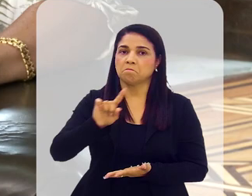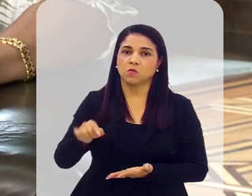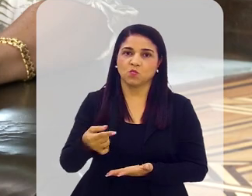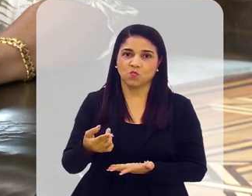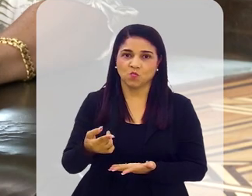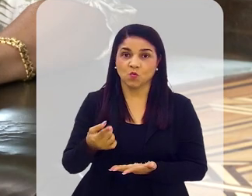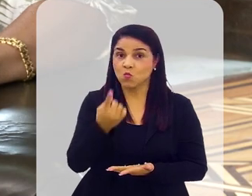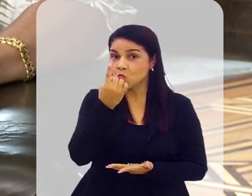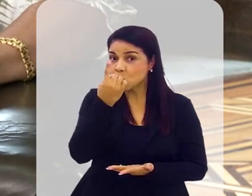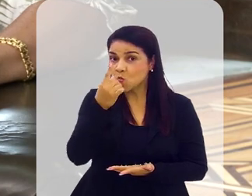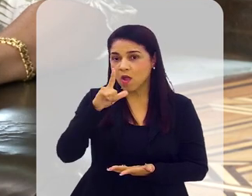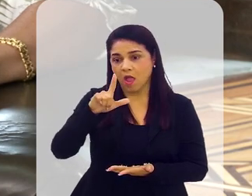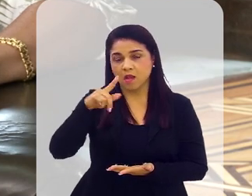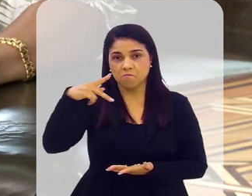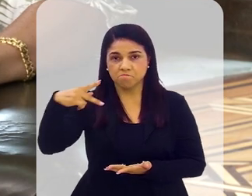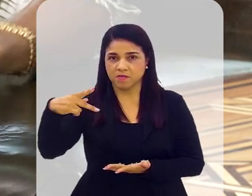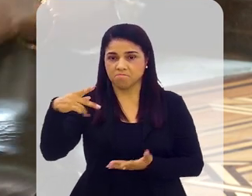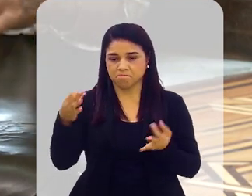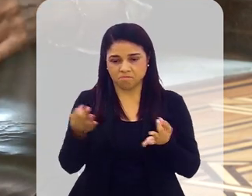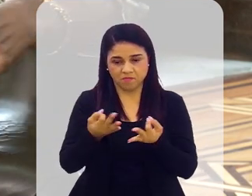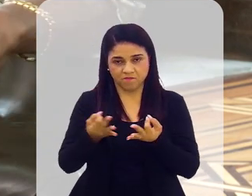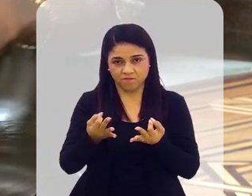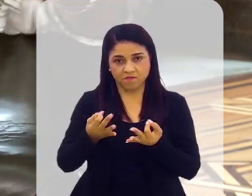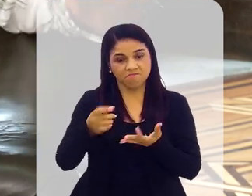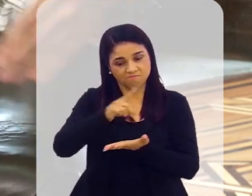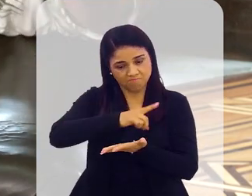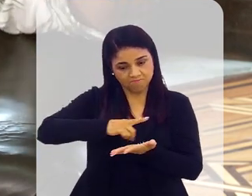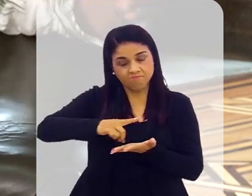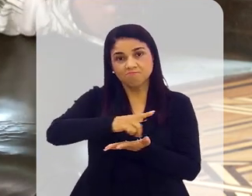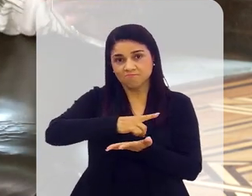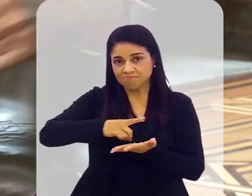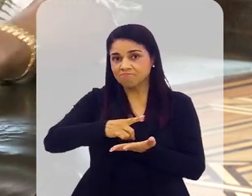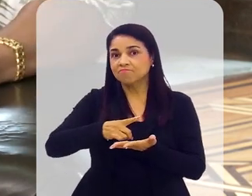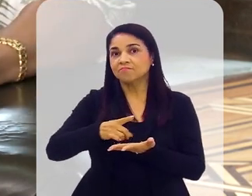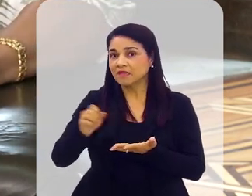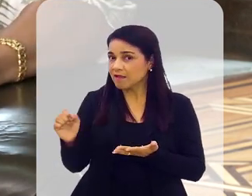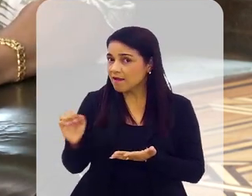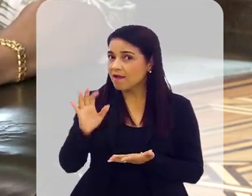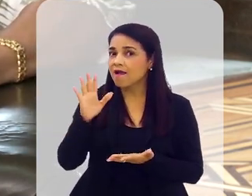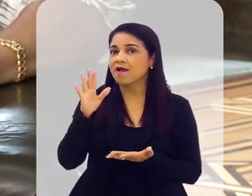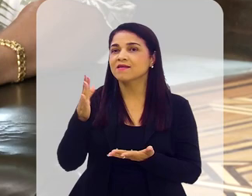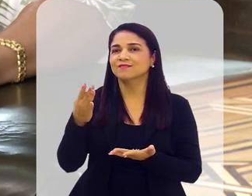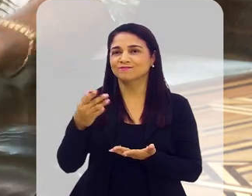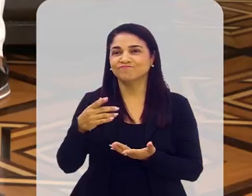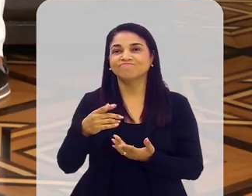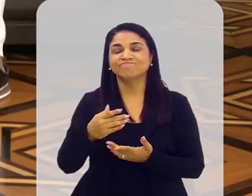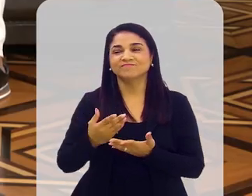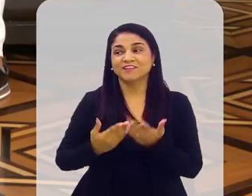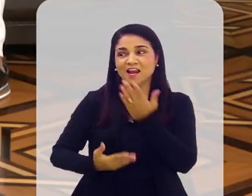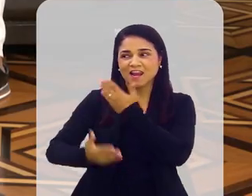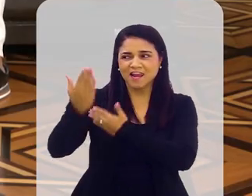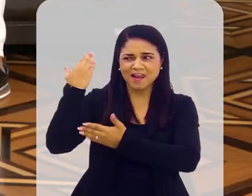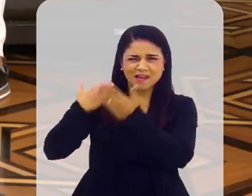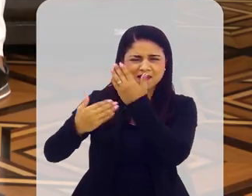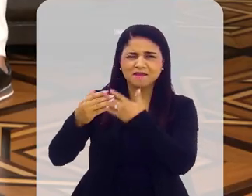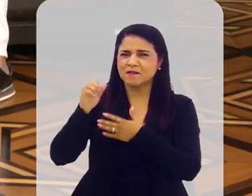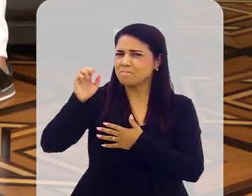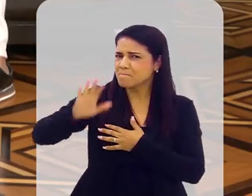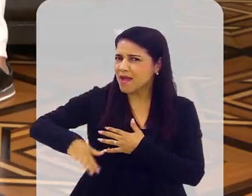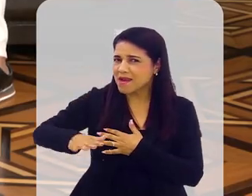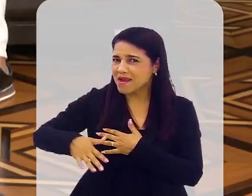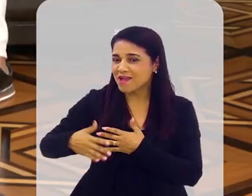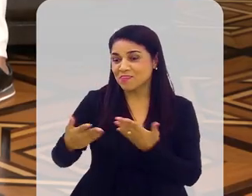Um dependendo LP? Do artista, quanto mais raro for, mais caro. Que coisa linda. Ou seja, as coisas que eram baratas